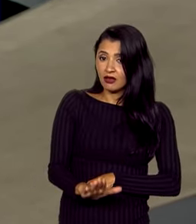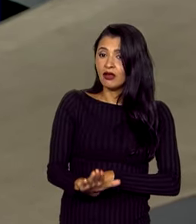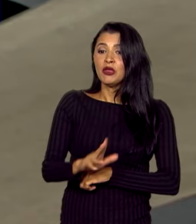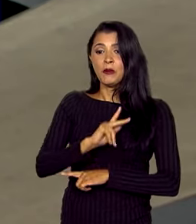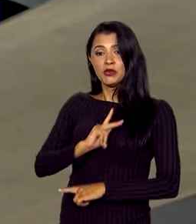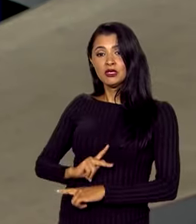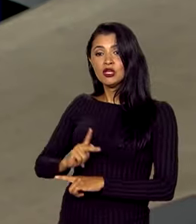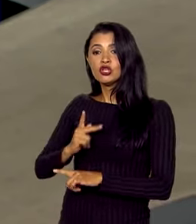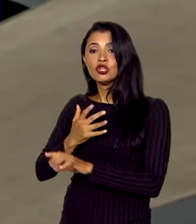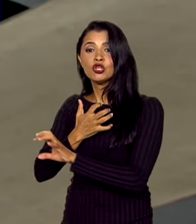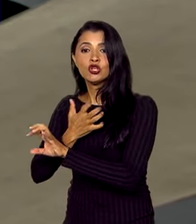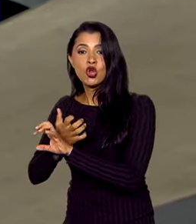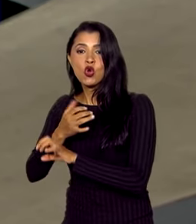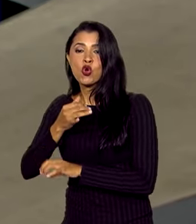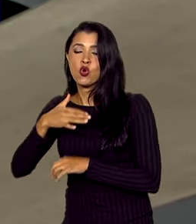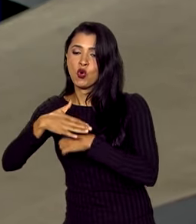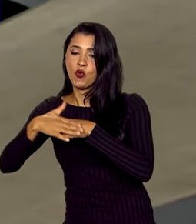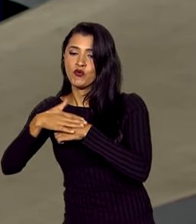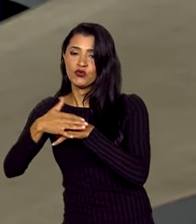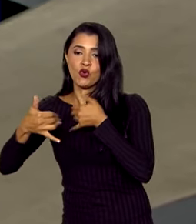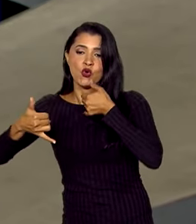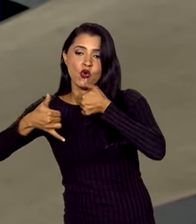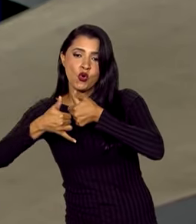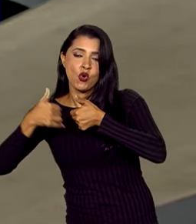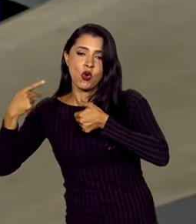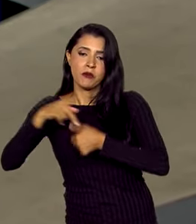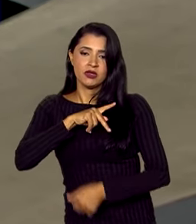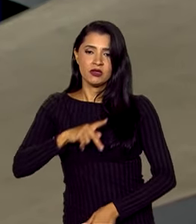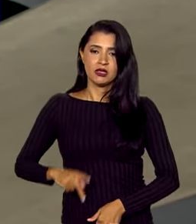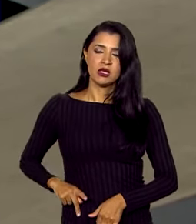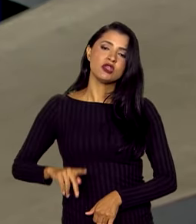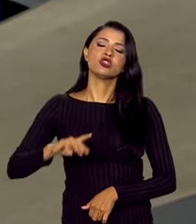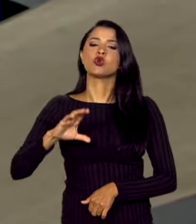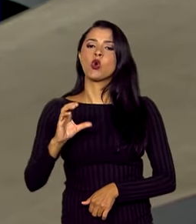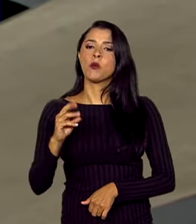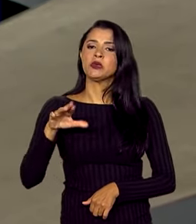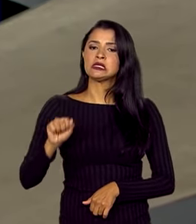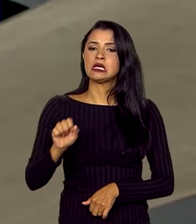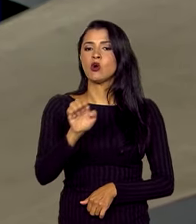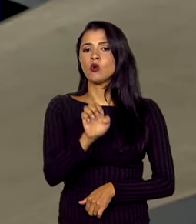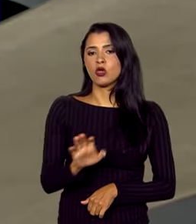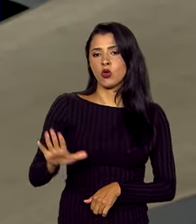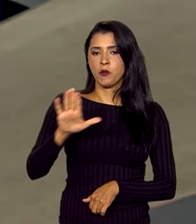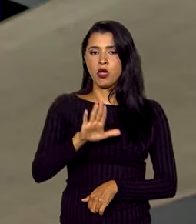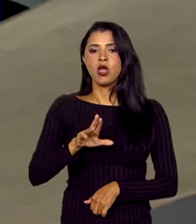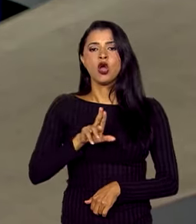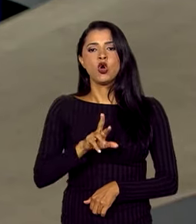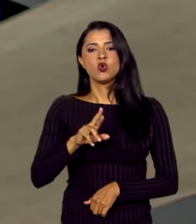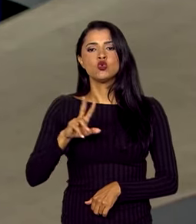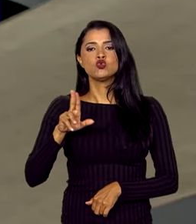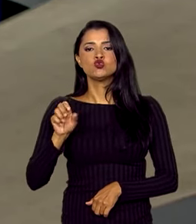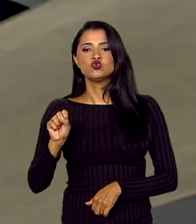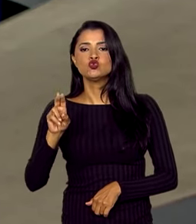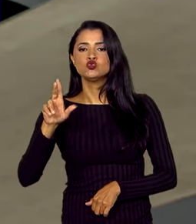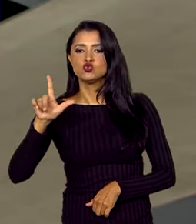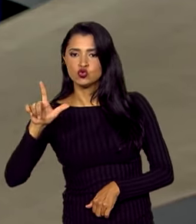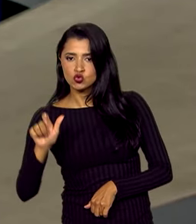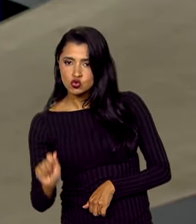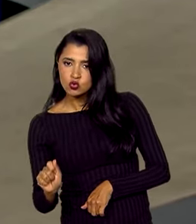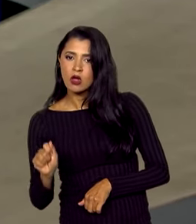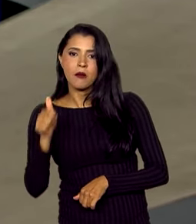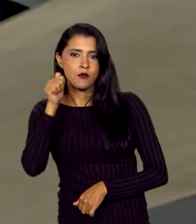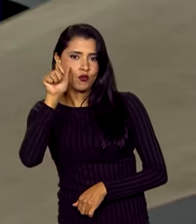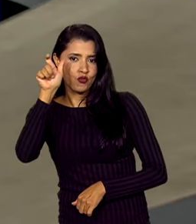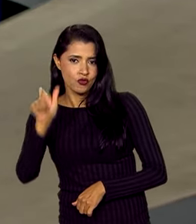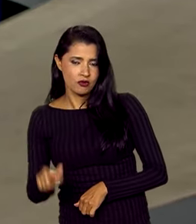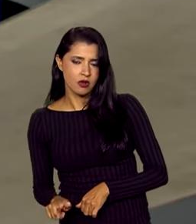por telefone com a presidente da Comissão Europeia, Ursula von der Leyen. Segundo o governo, essa conversa, que